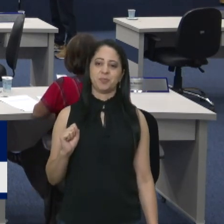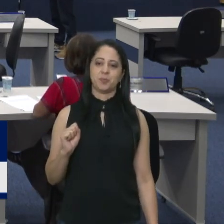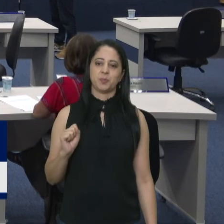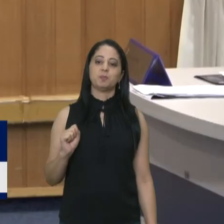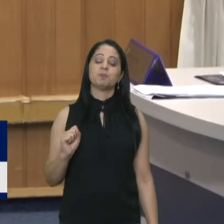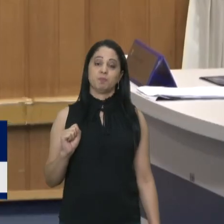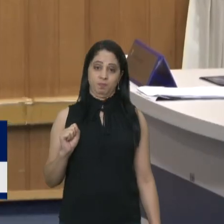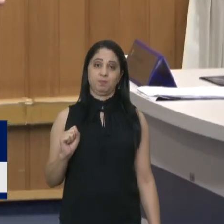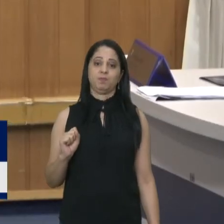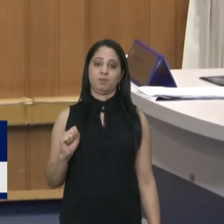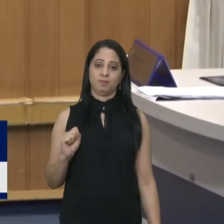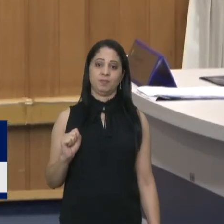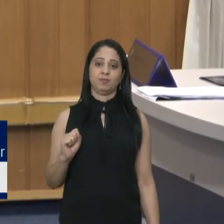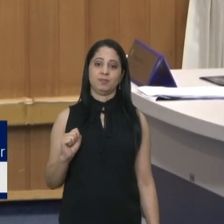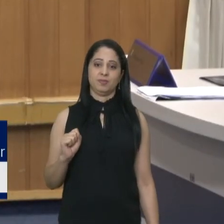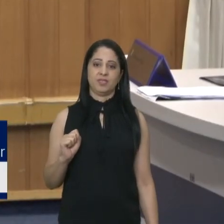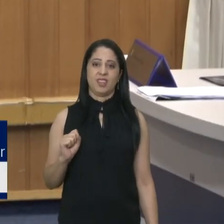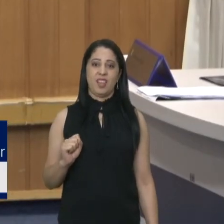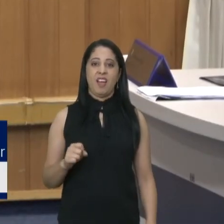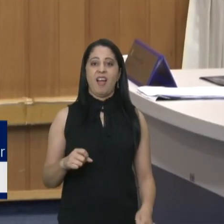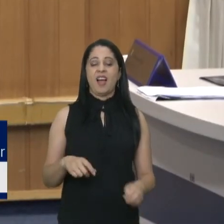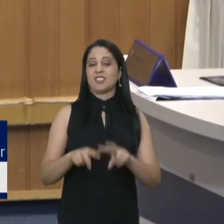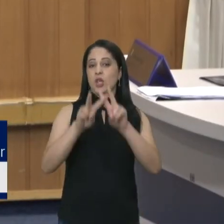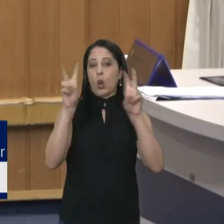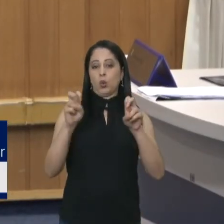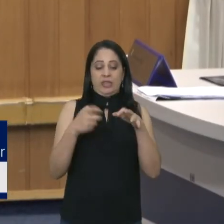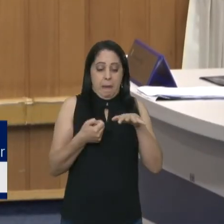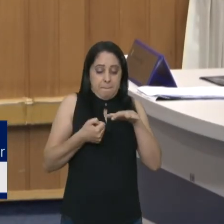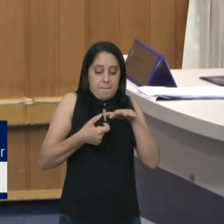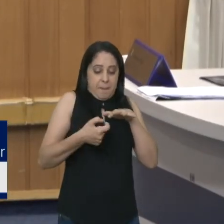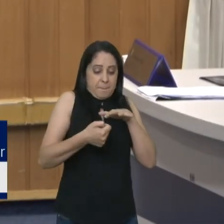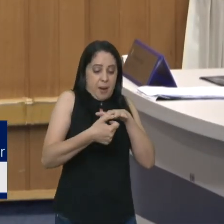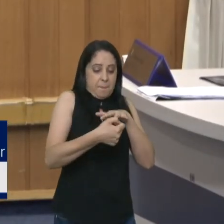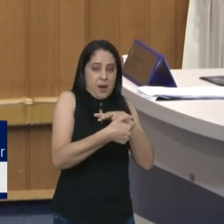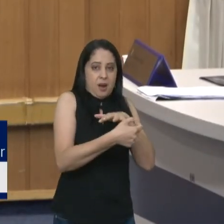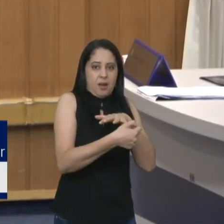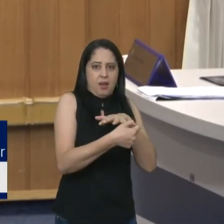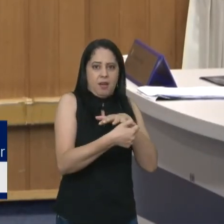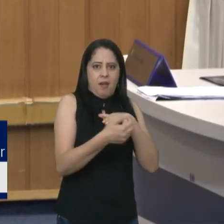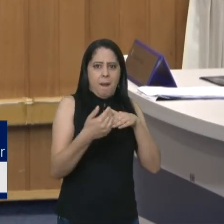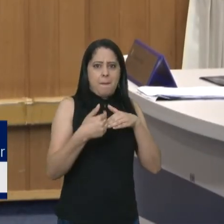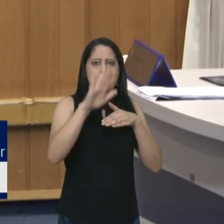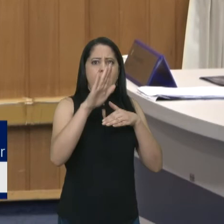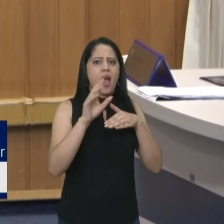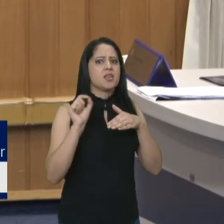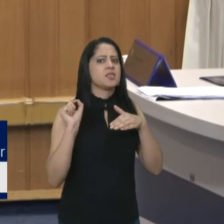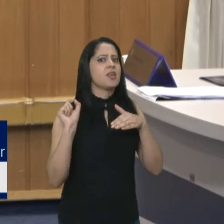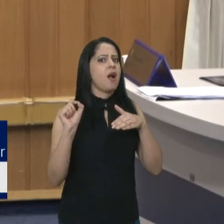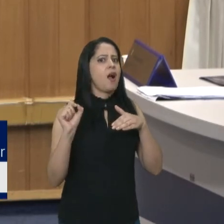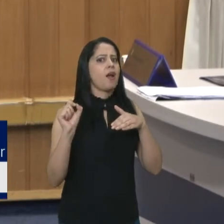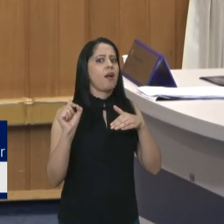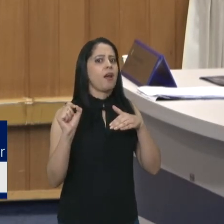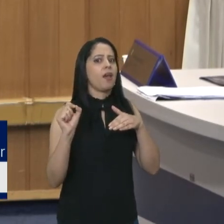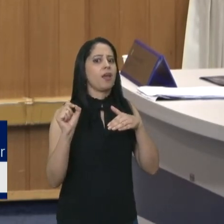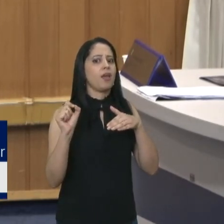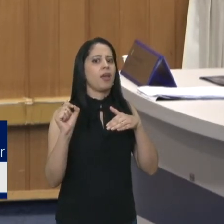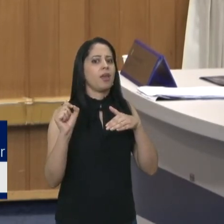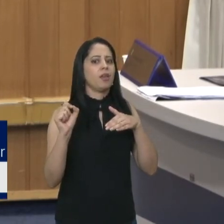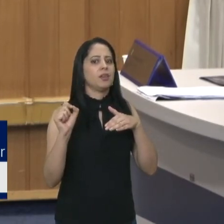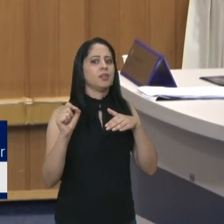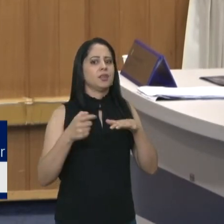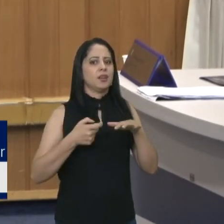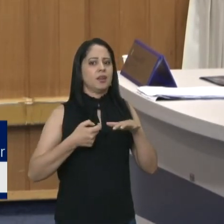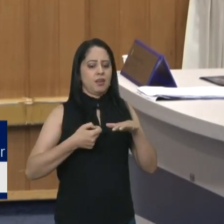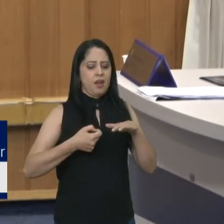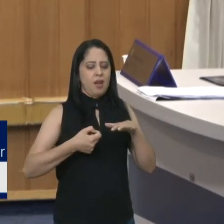nós temos, a gente fala de fake news, né? Acho que a maior fake news dessa campanha é a fake news